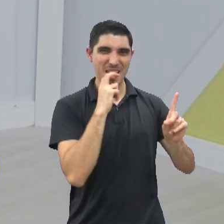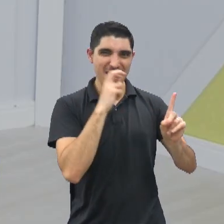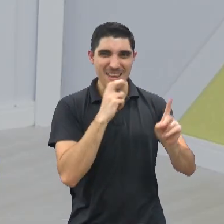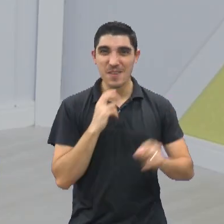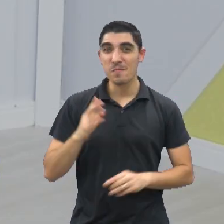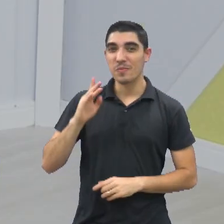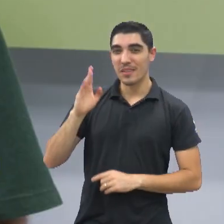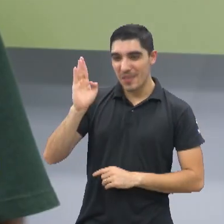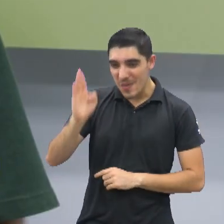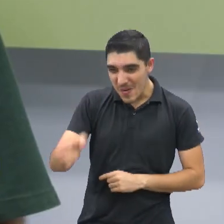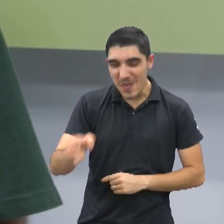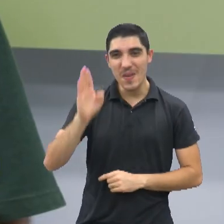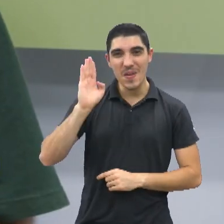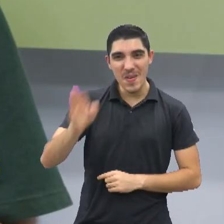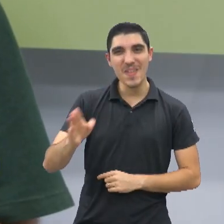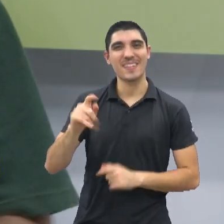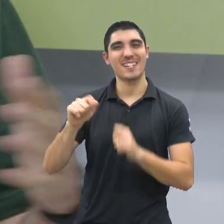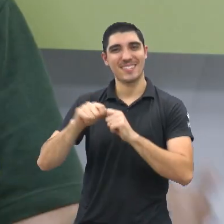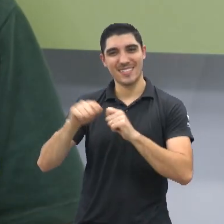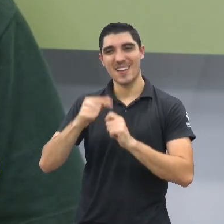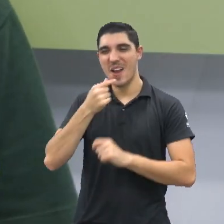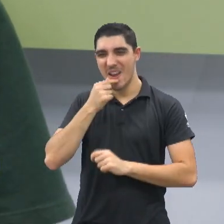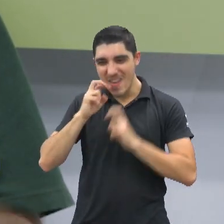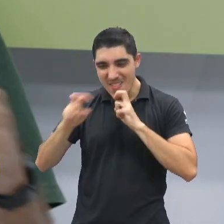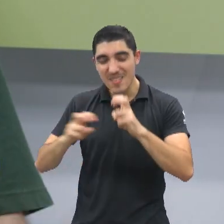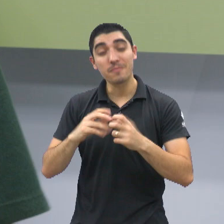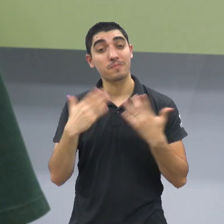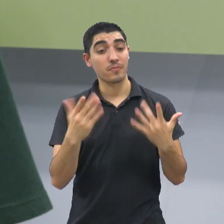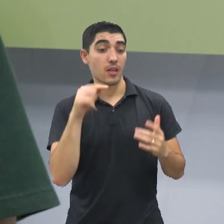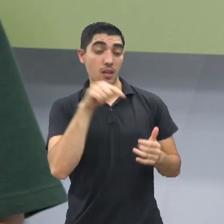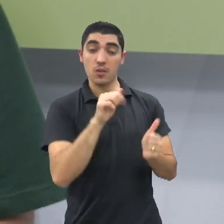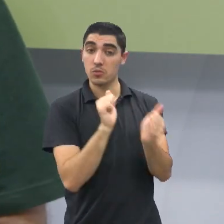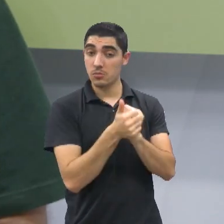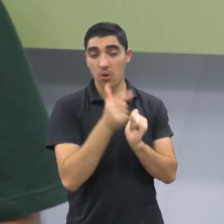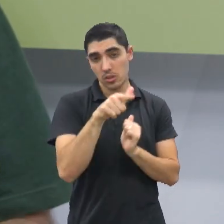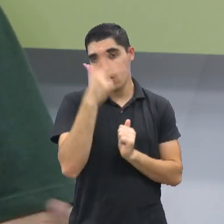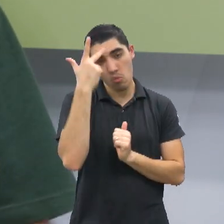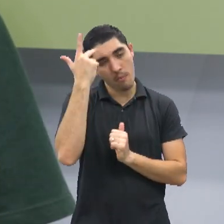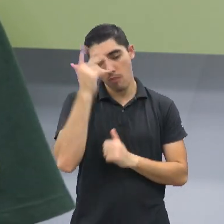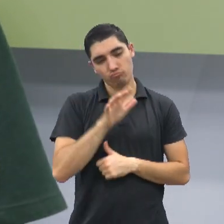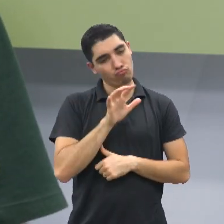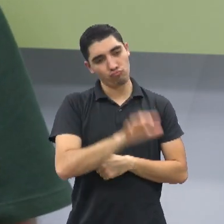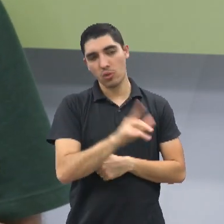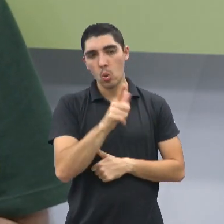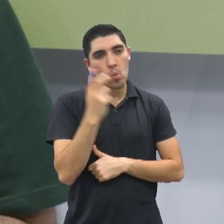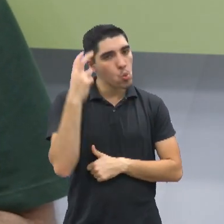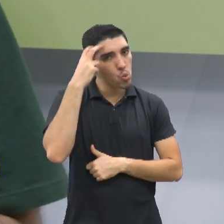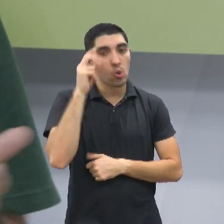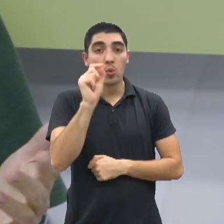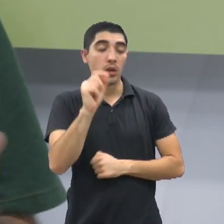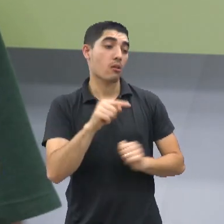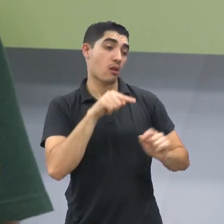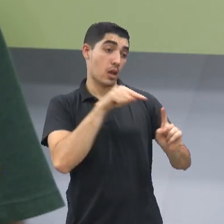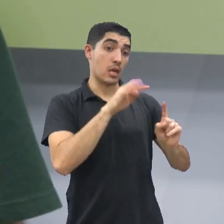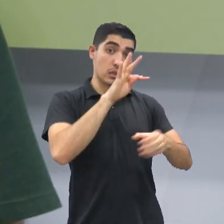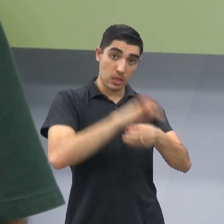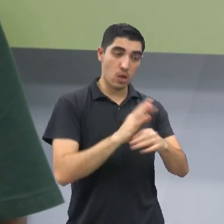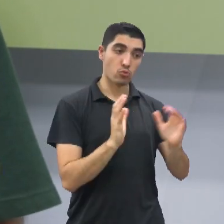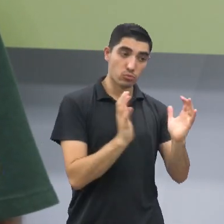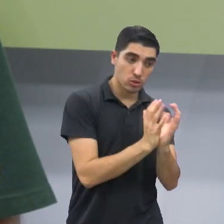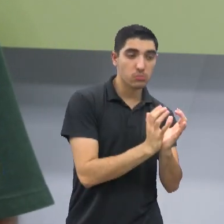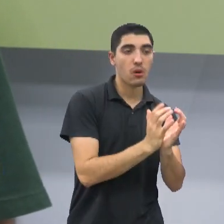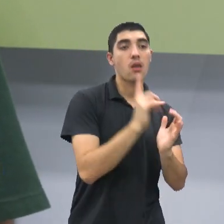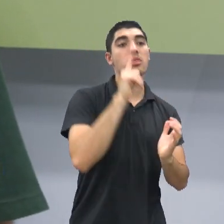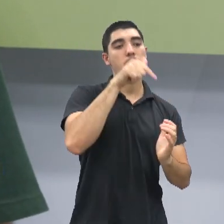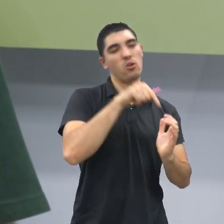que o esporte proporciona né Uma hora você tá trabalhando numa equipe a outra você enfrenta a equipe que você trabalhou enfim a co são coisas do